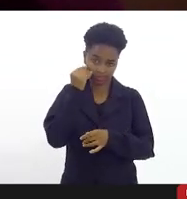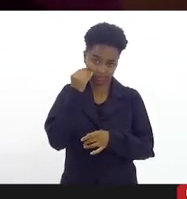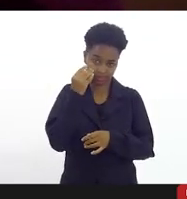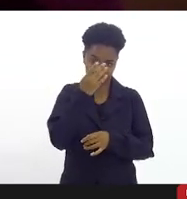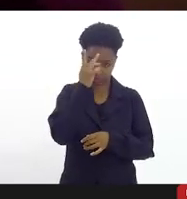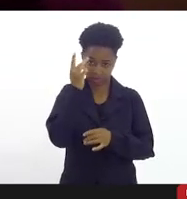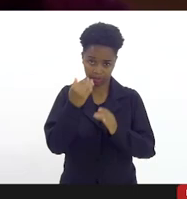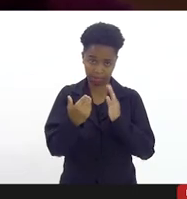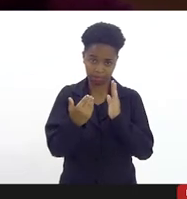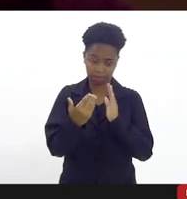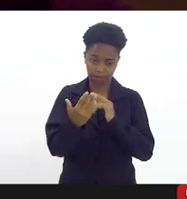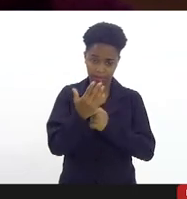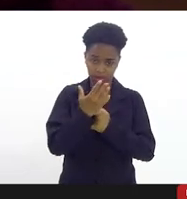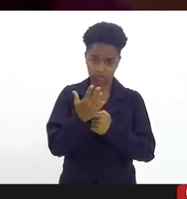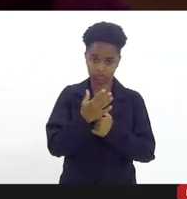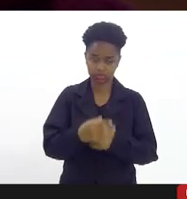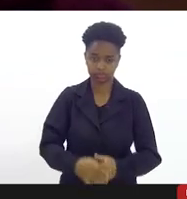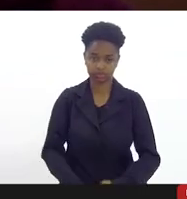me ajudar